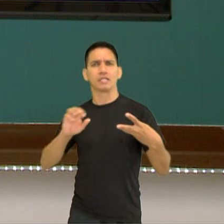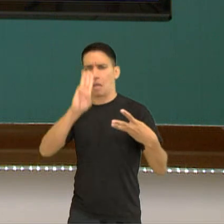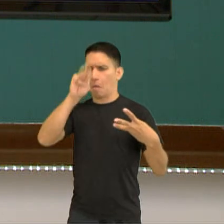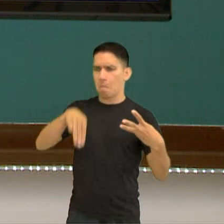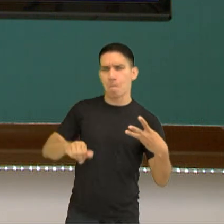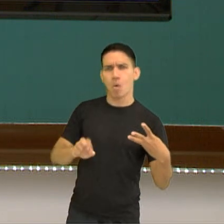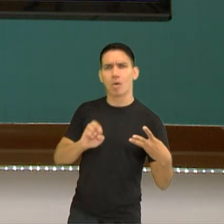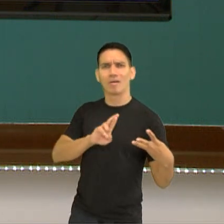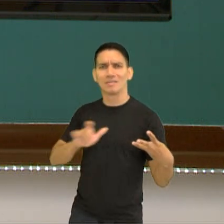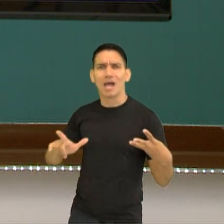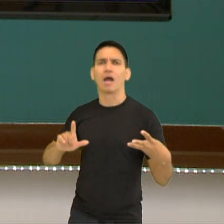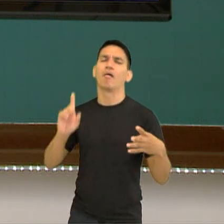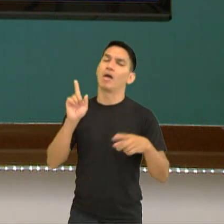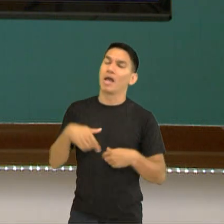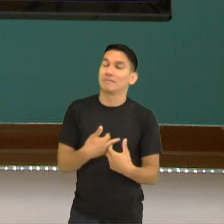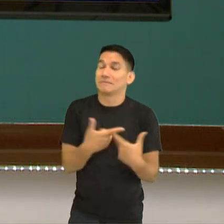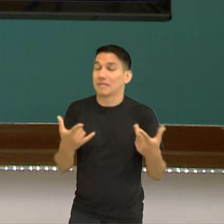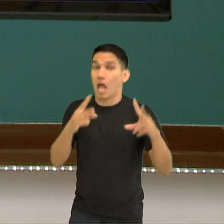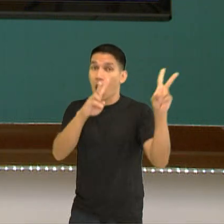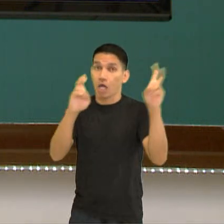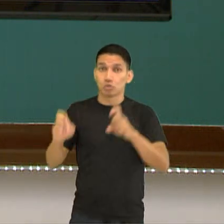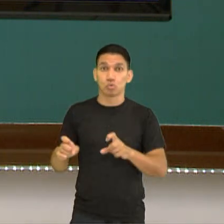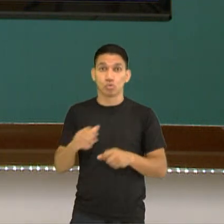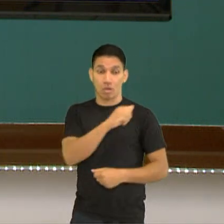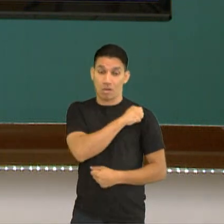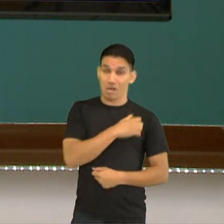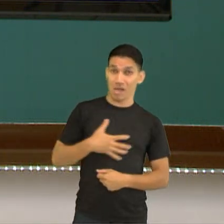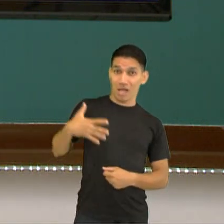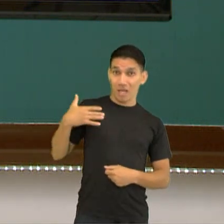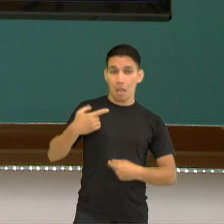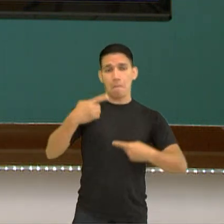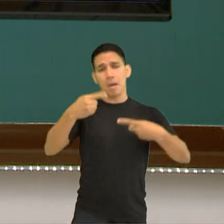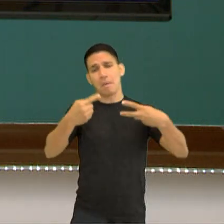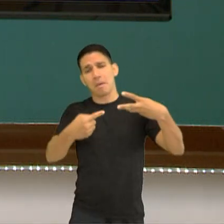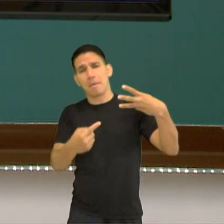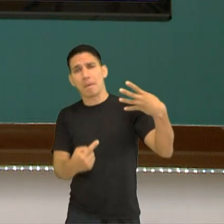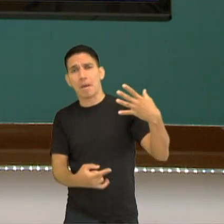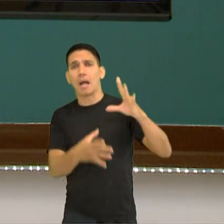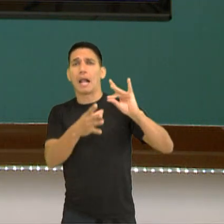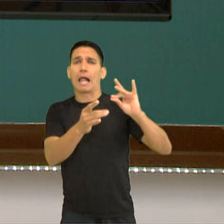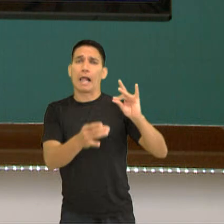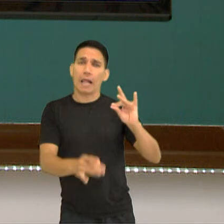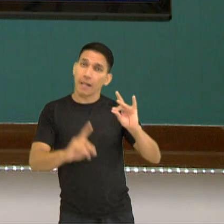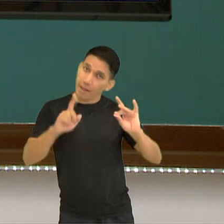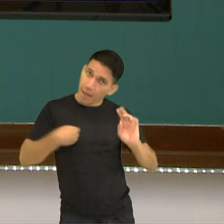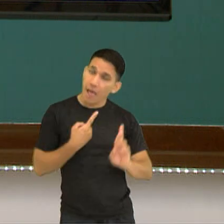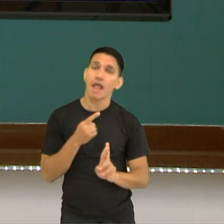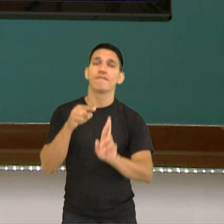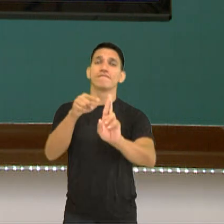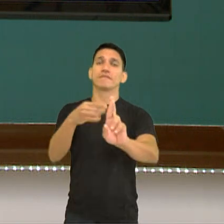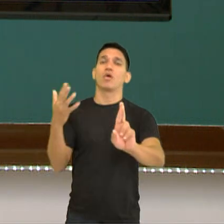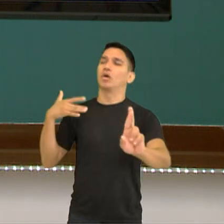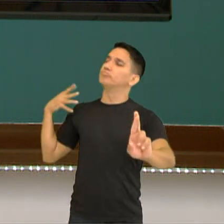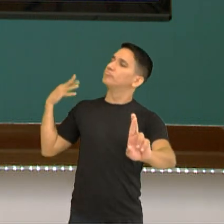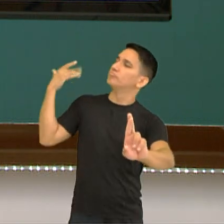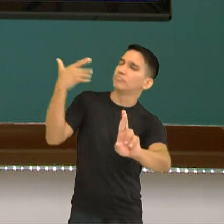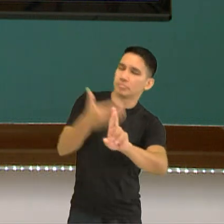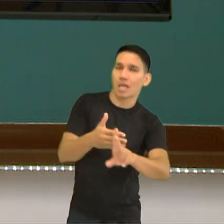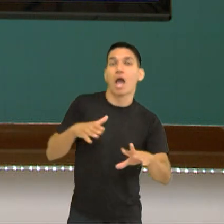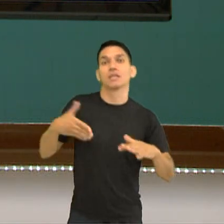Aristóteles discutiu amplamente e que são referências até hoje na história da filosofia e para os